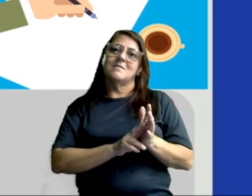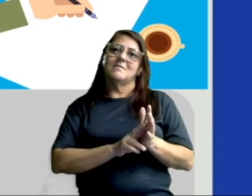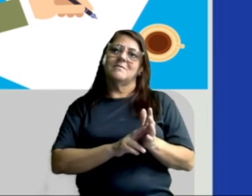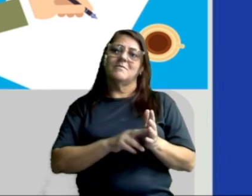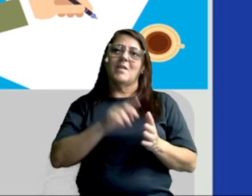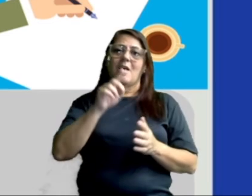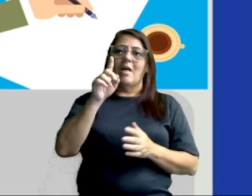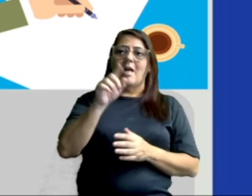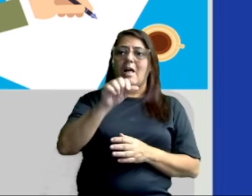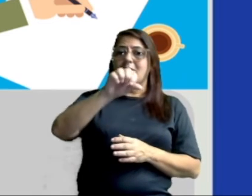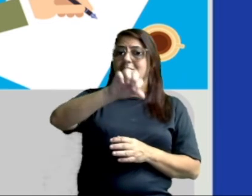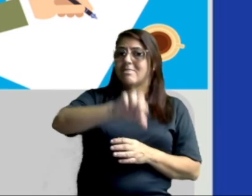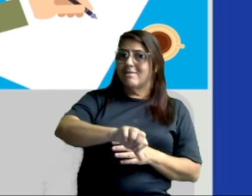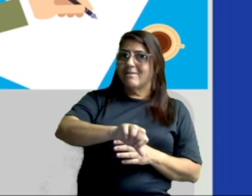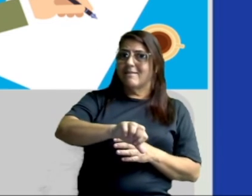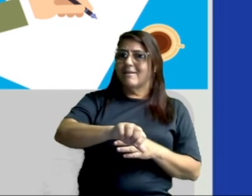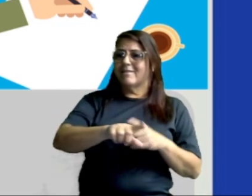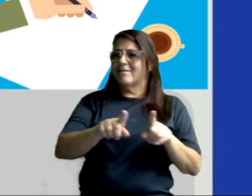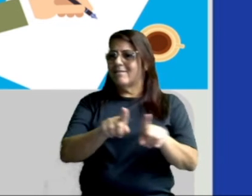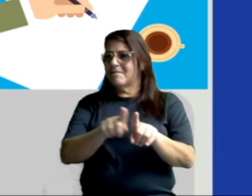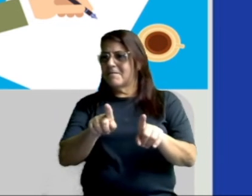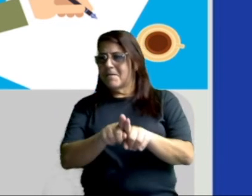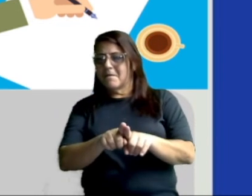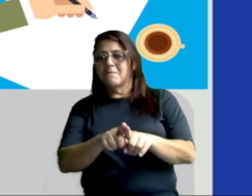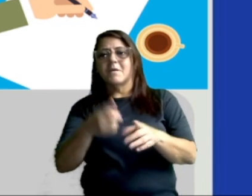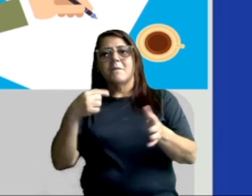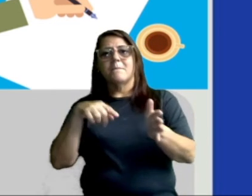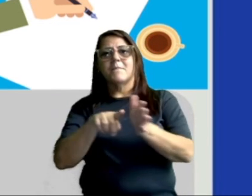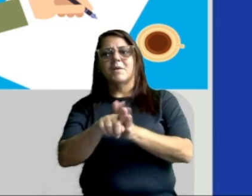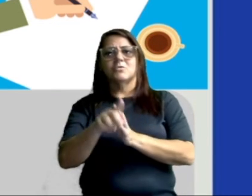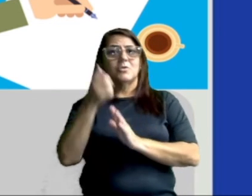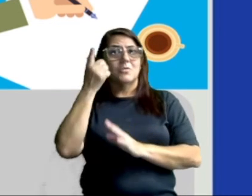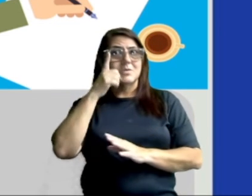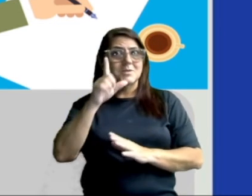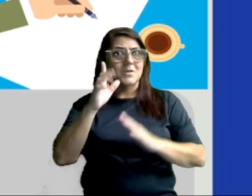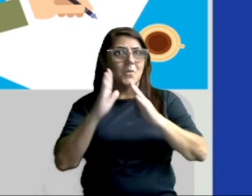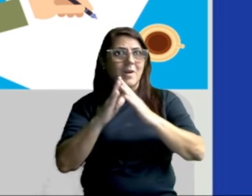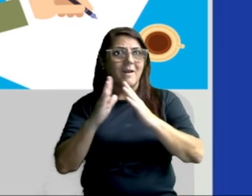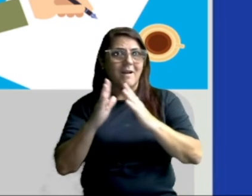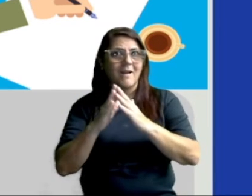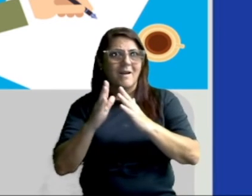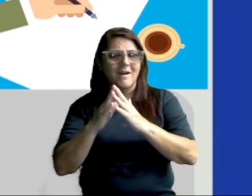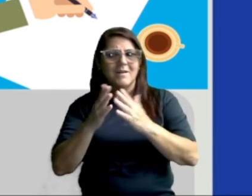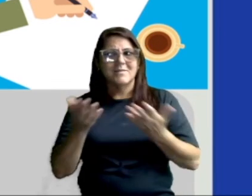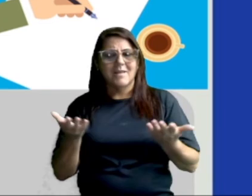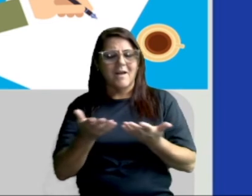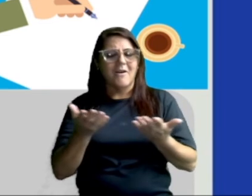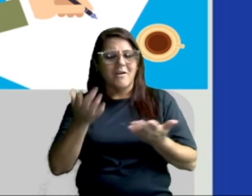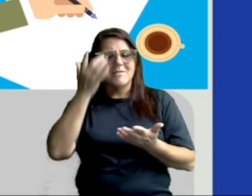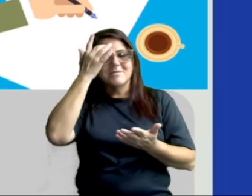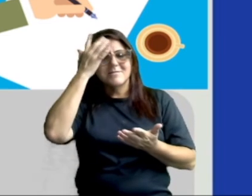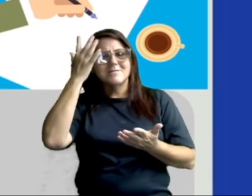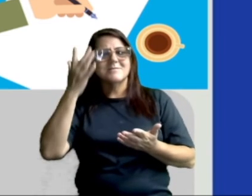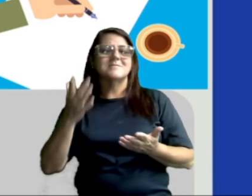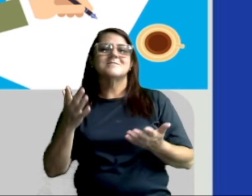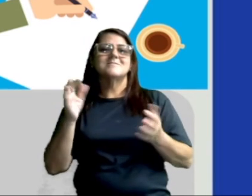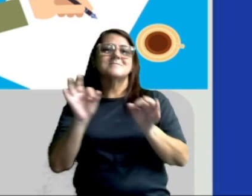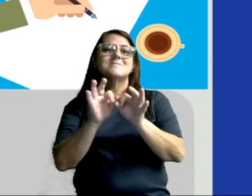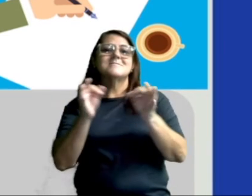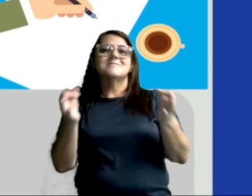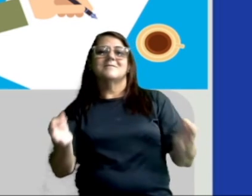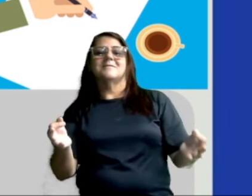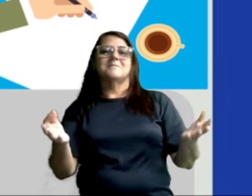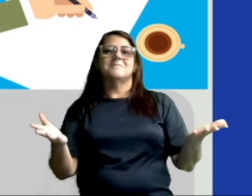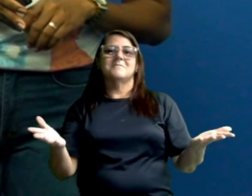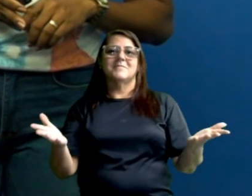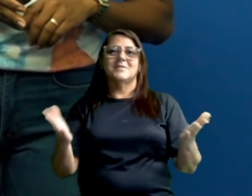a pergunta. Já conseguiram aí em casa? Eu acho que essa foi a mais simples de todas e a mais rápida que talvez